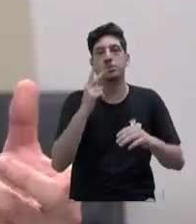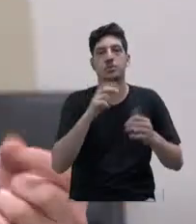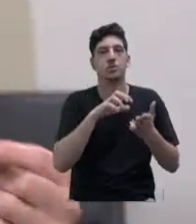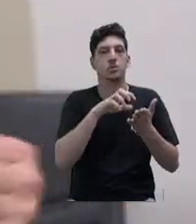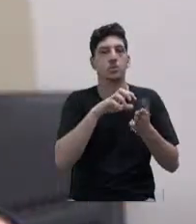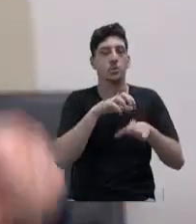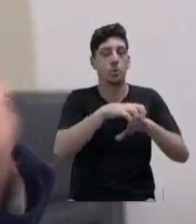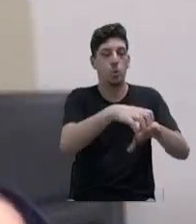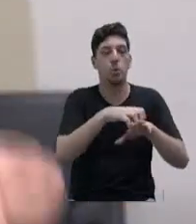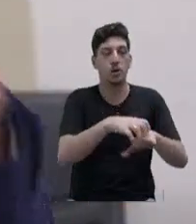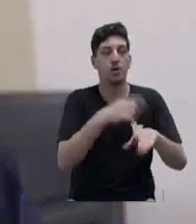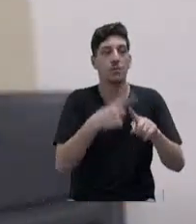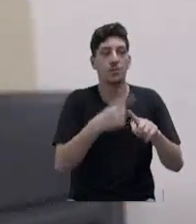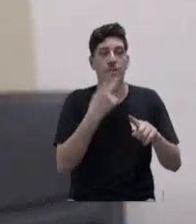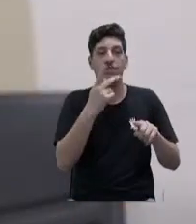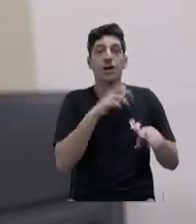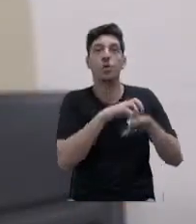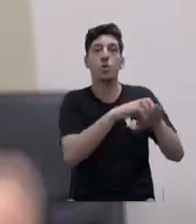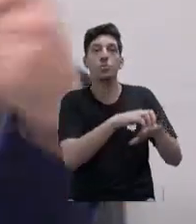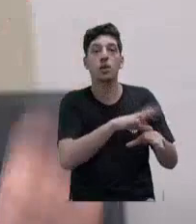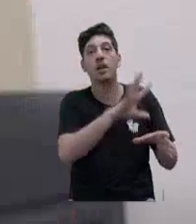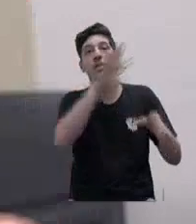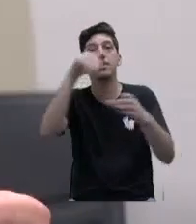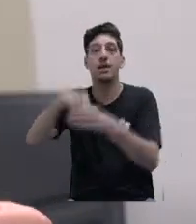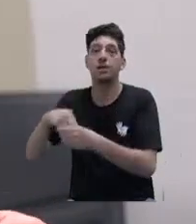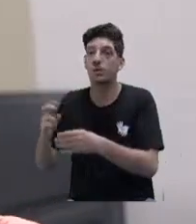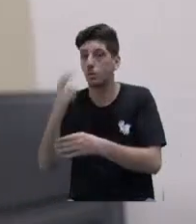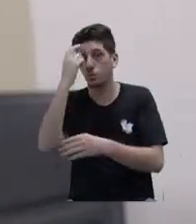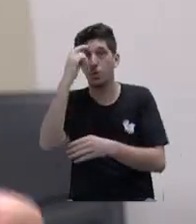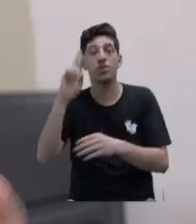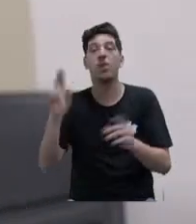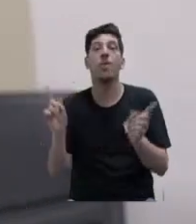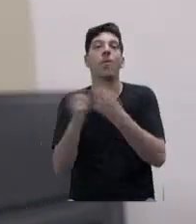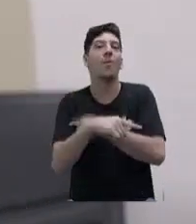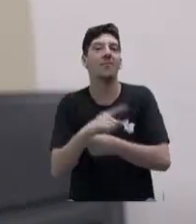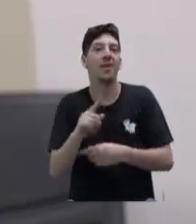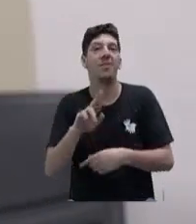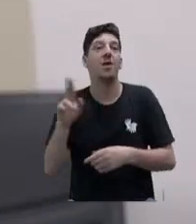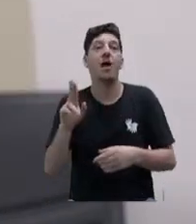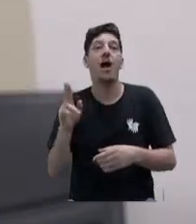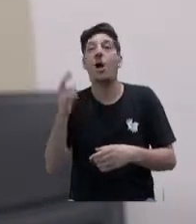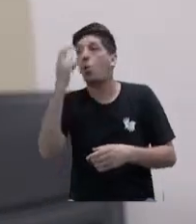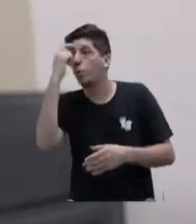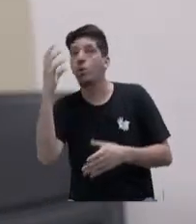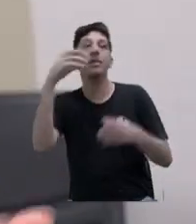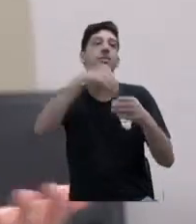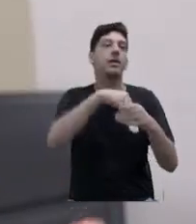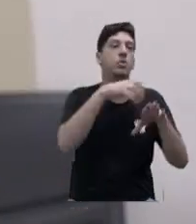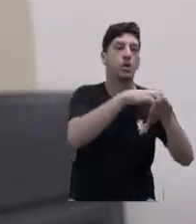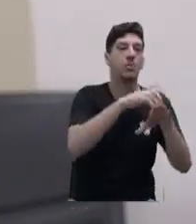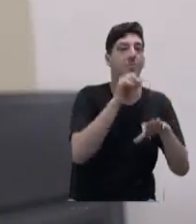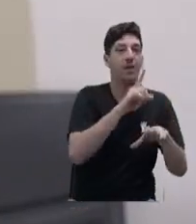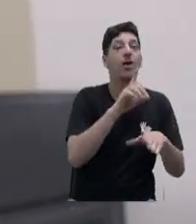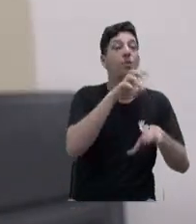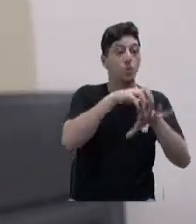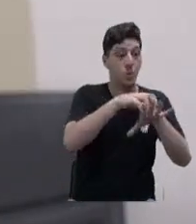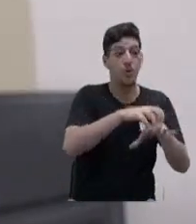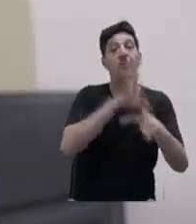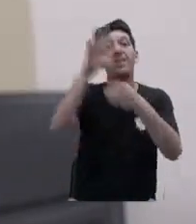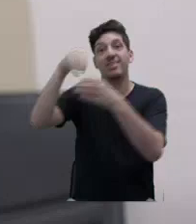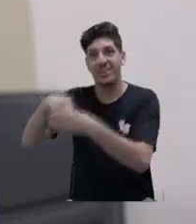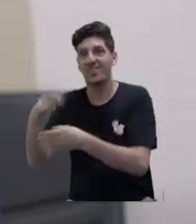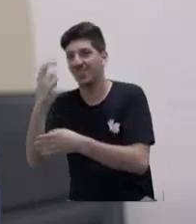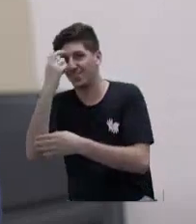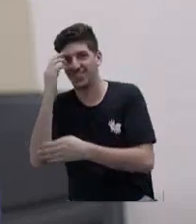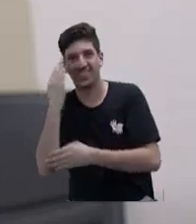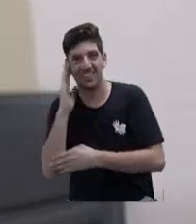pega o turismo e coloca como um fenômeno da cultura e não o contrário. Então, eu acho que assim, esse entendimento, finalmente, ele está crescendo. A gente